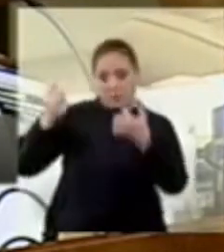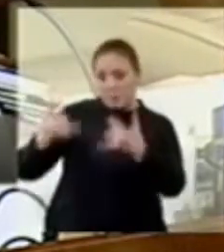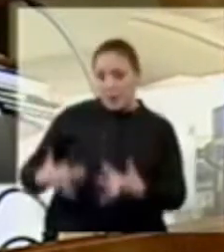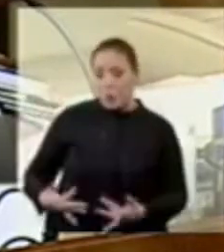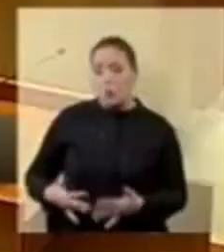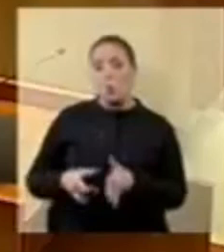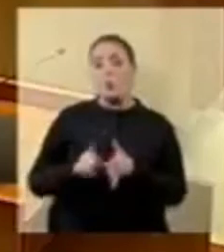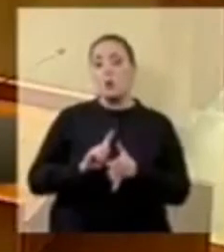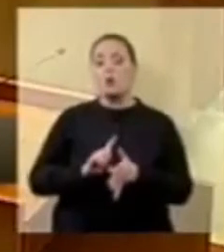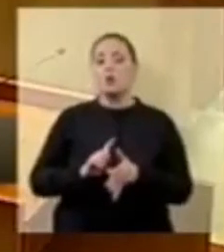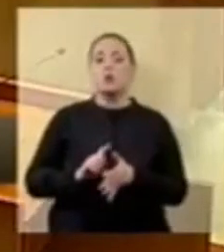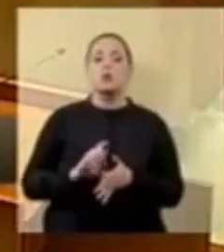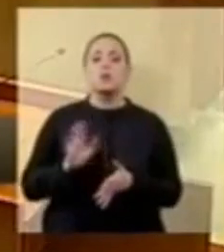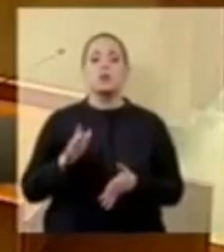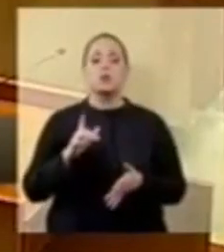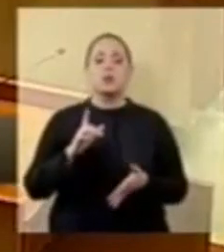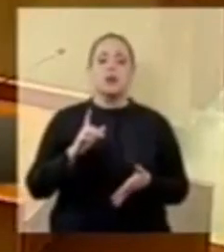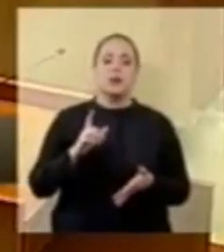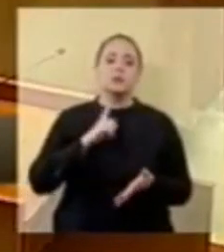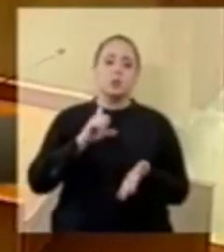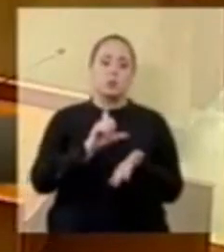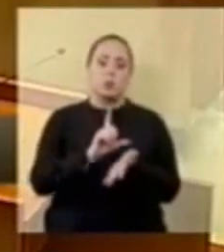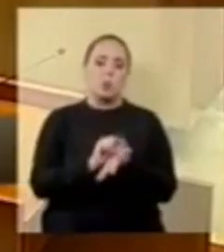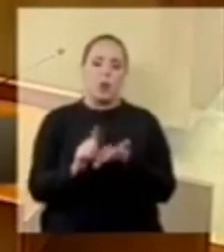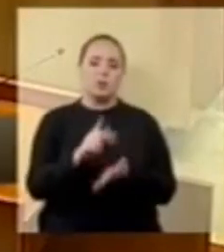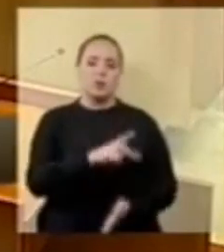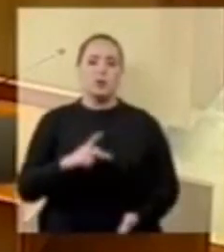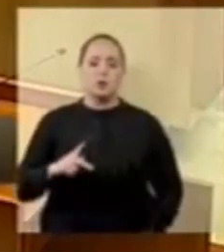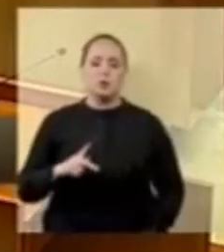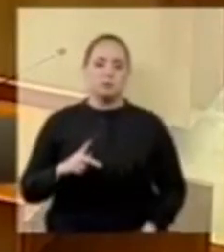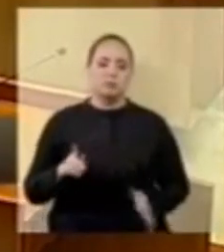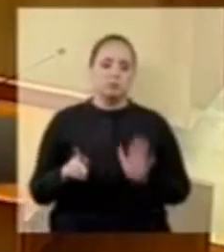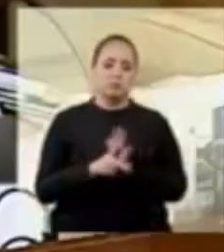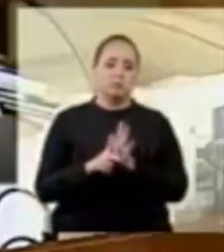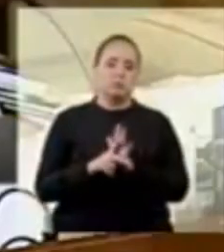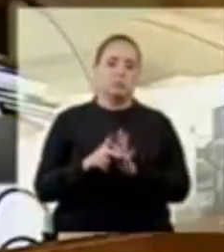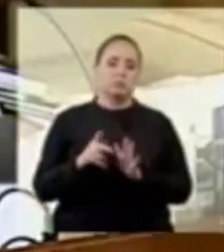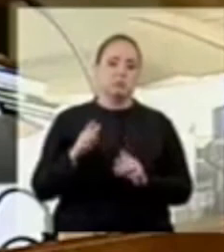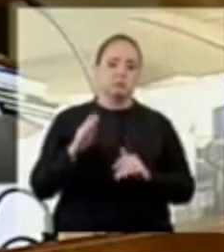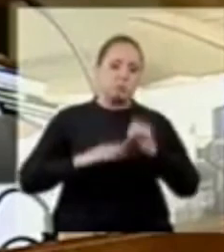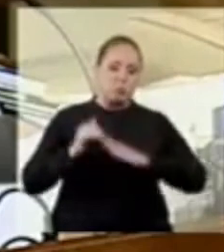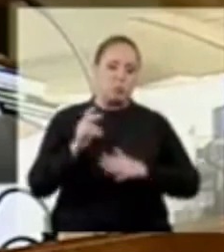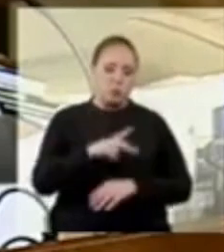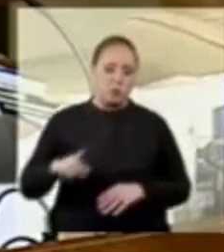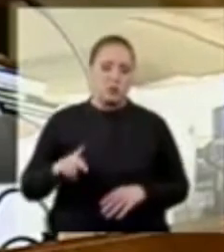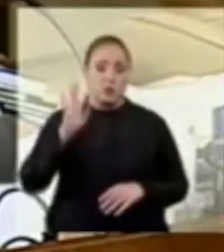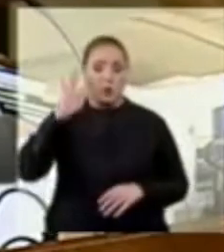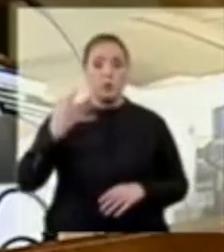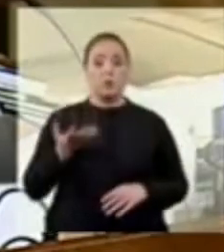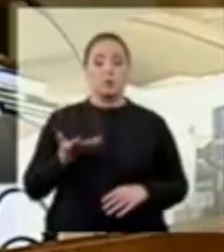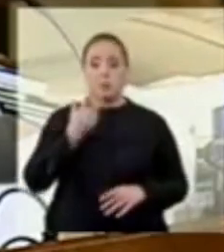afirmar que havia sido objeto de um artigo doutrinário do professor em barraco da fundação getúlio vargas a decisão produzir um impacto